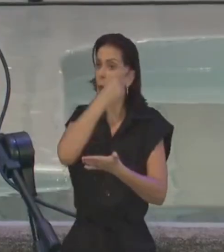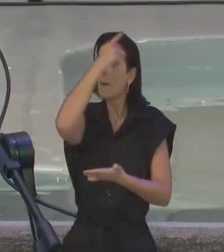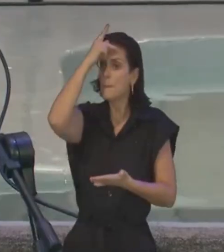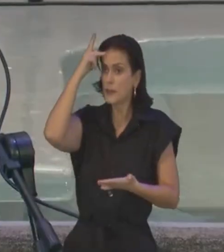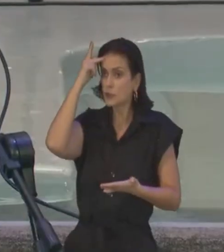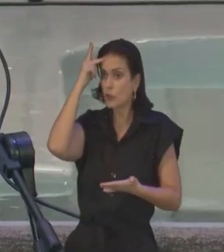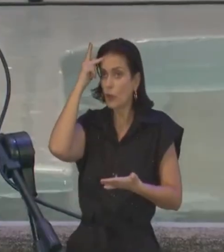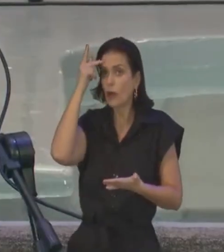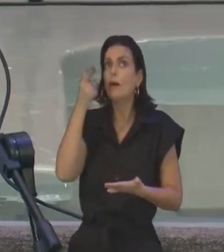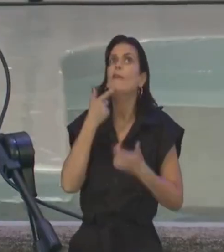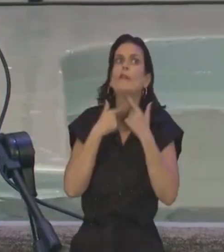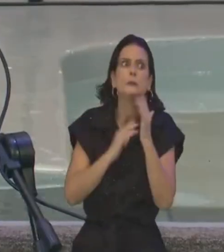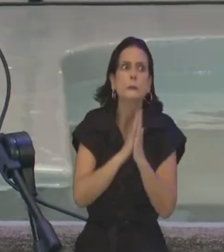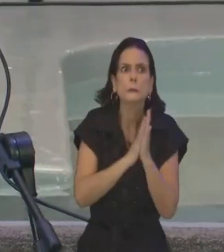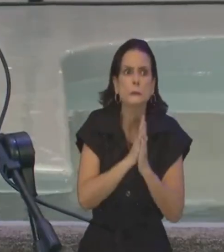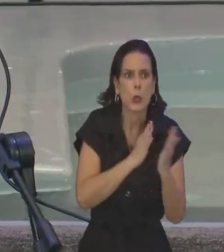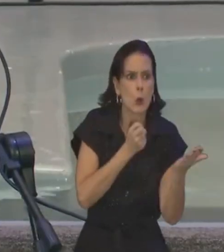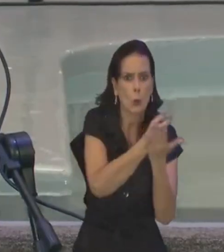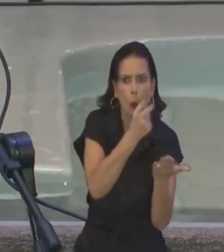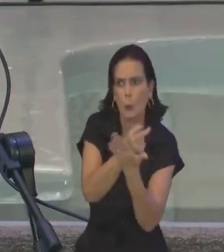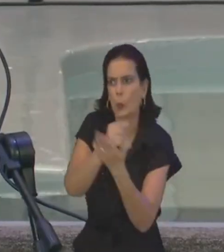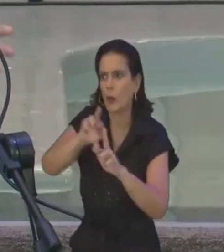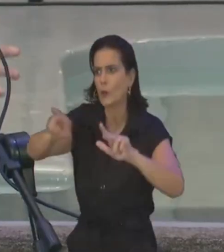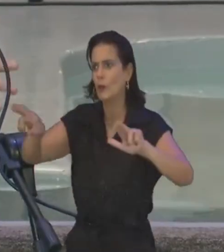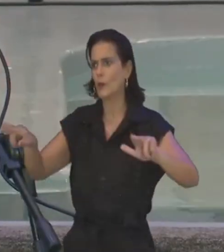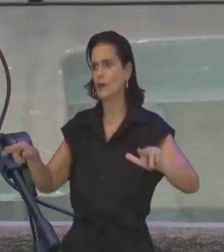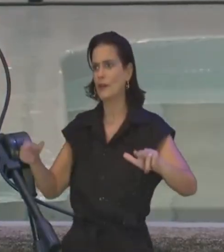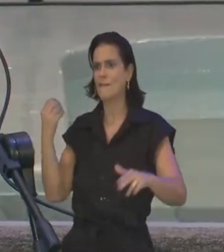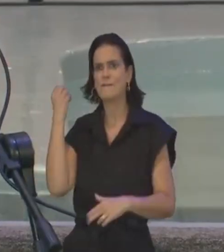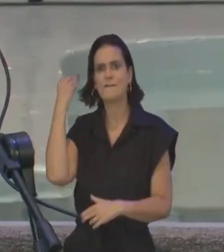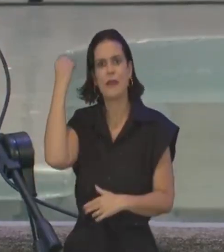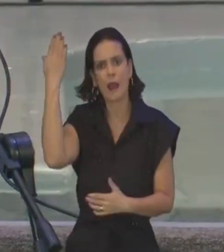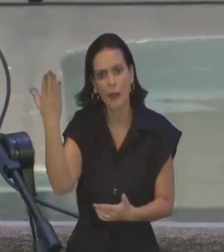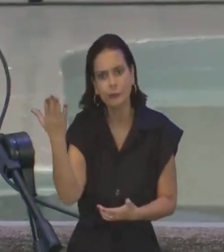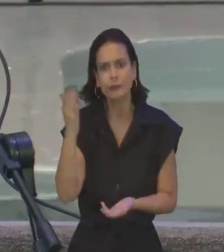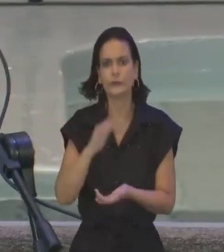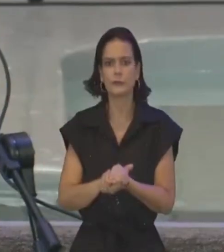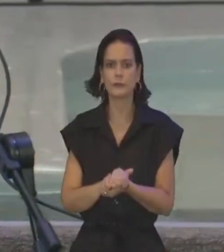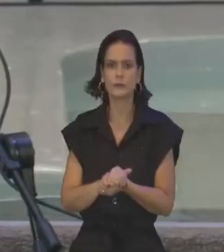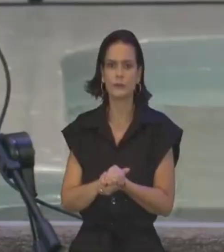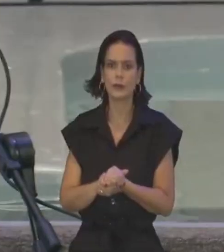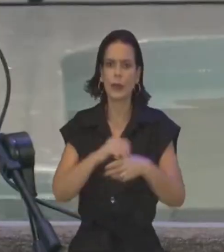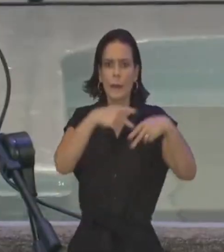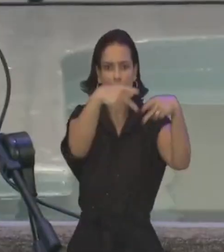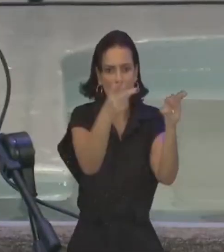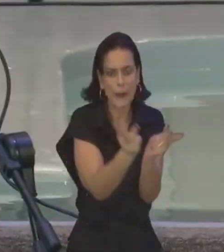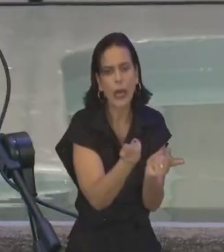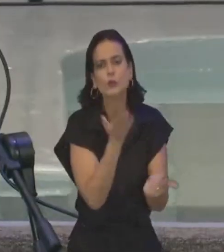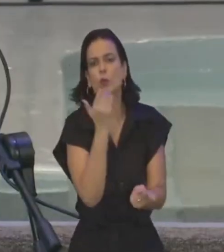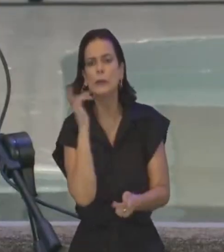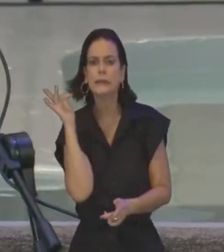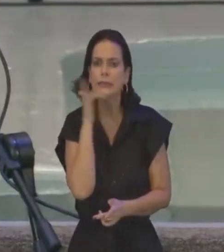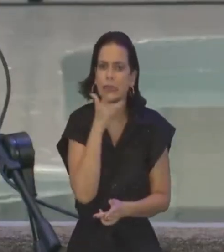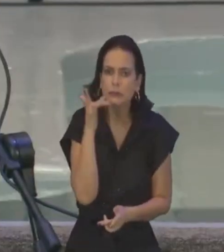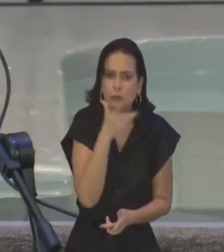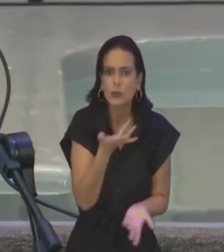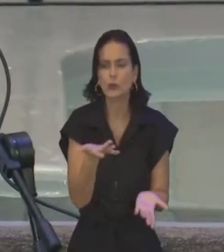bens materiais, numa viagem, num prato de comida